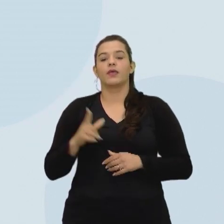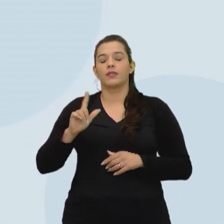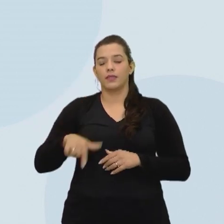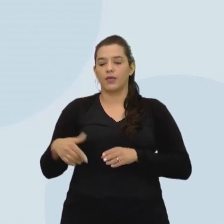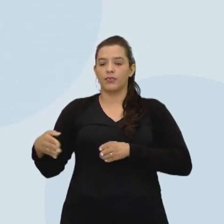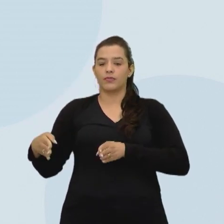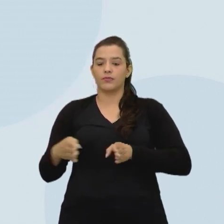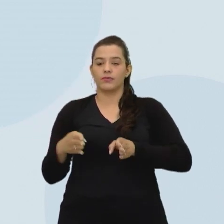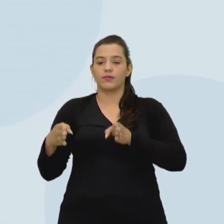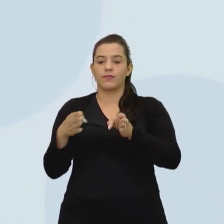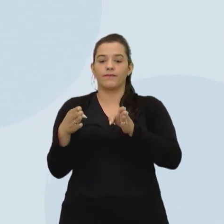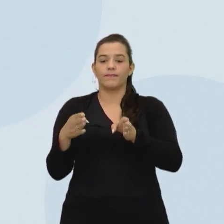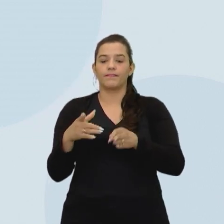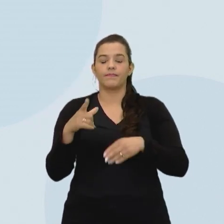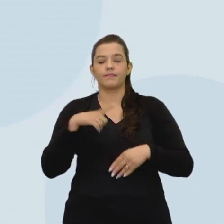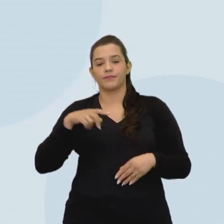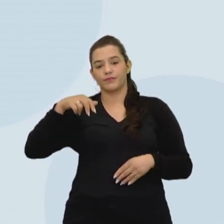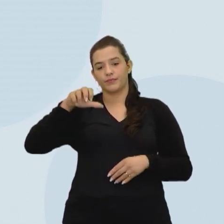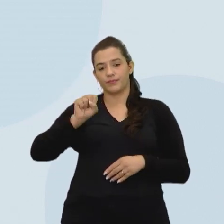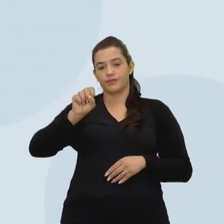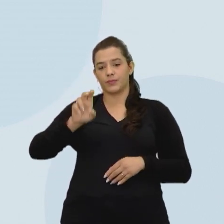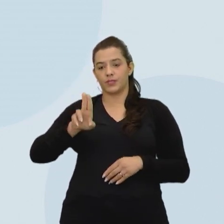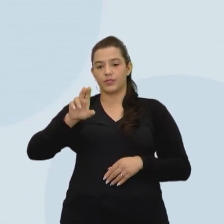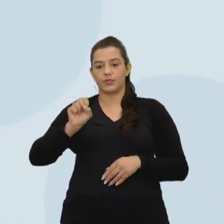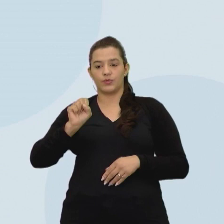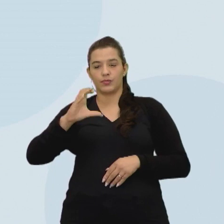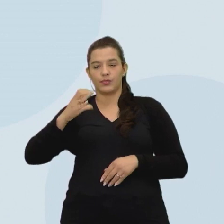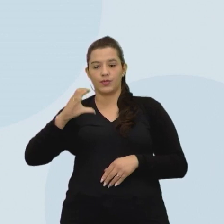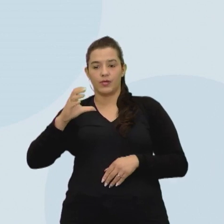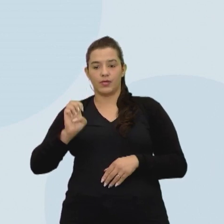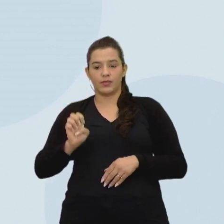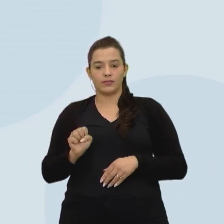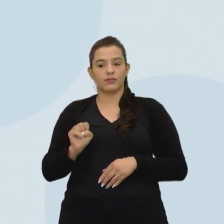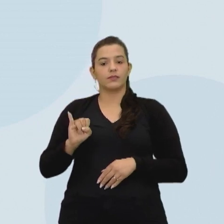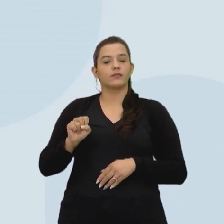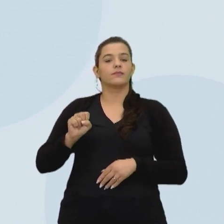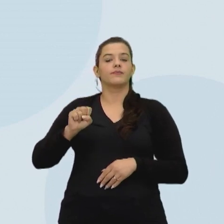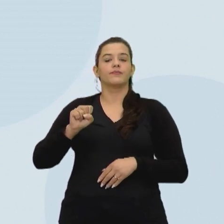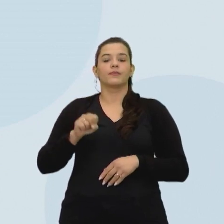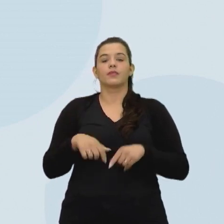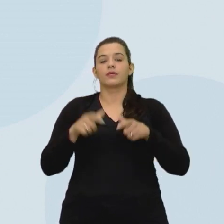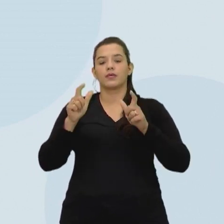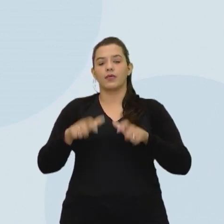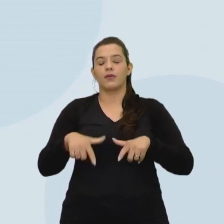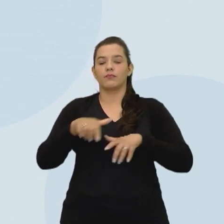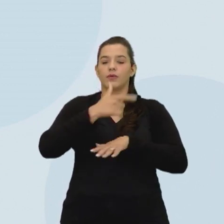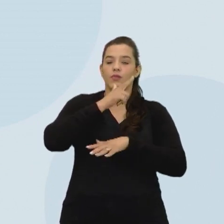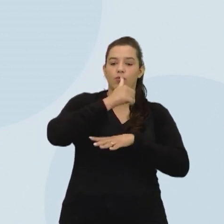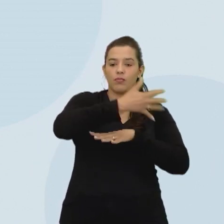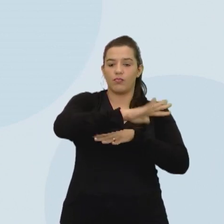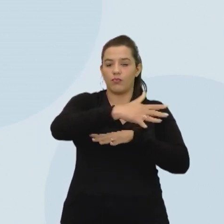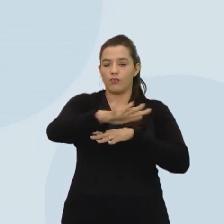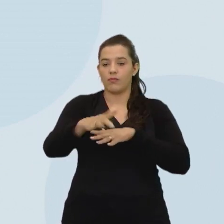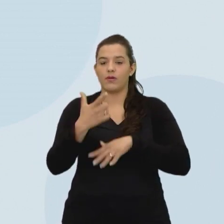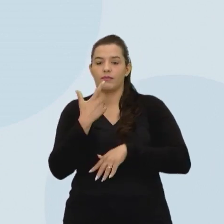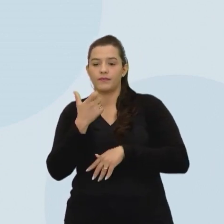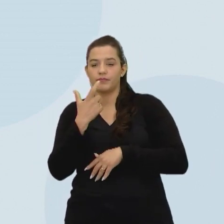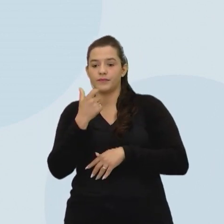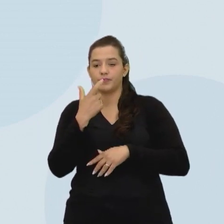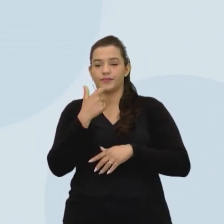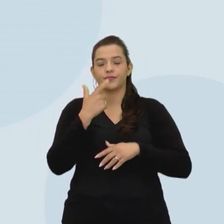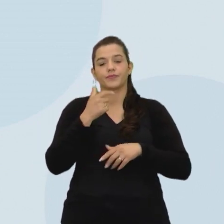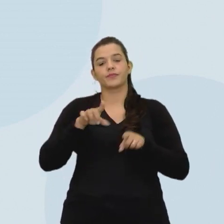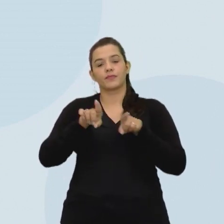né? Que dá a entrada do Mar Mediterrâneo para a região do Índico, né? Passando aí pelo Mar Vermelho. Tem também o estreito aqui